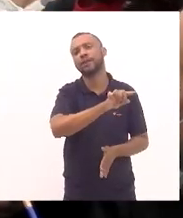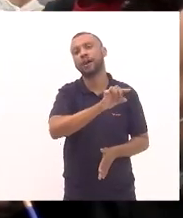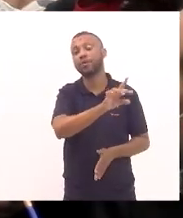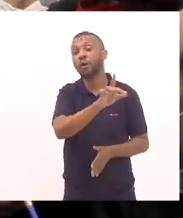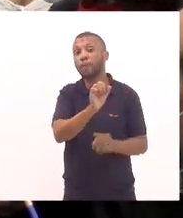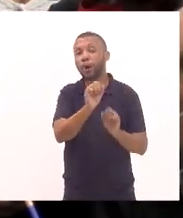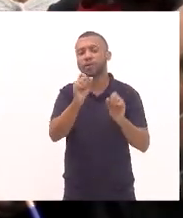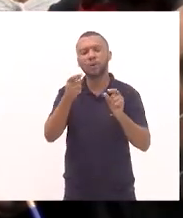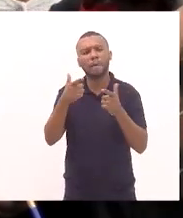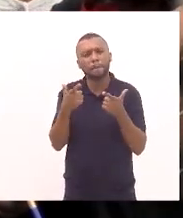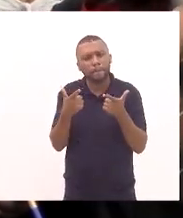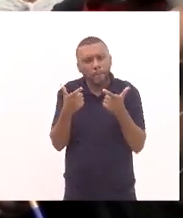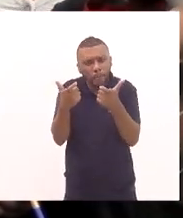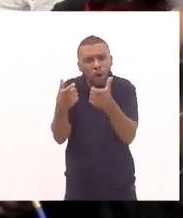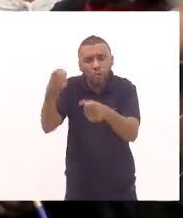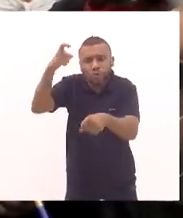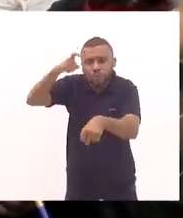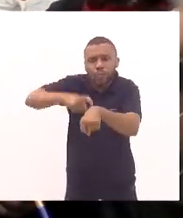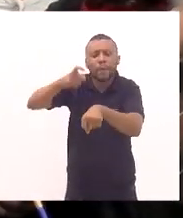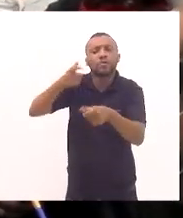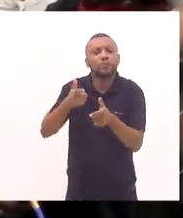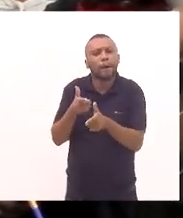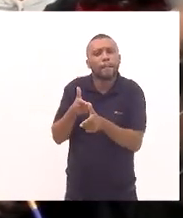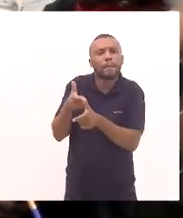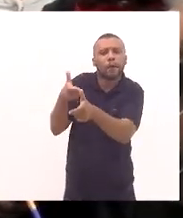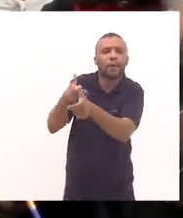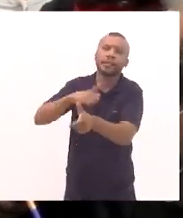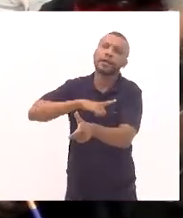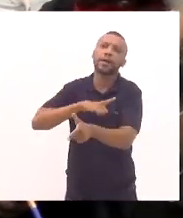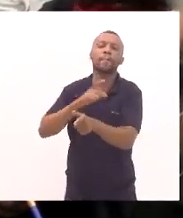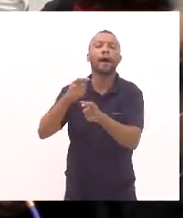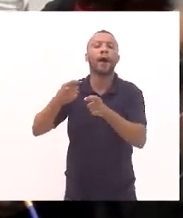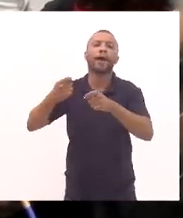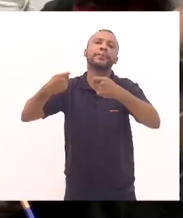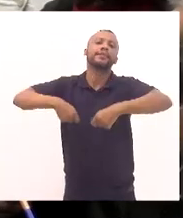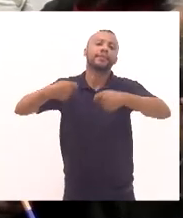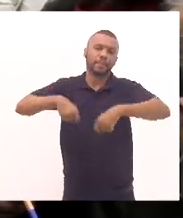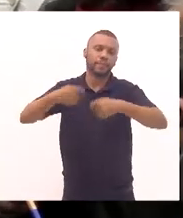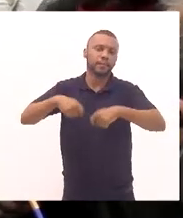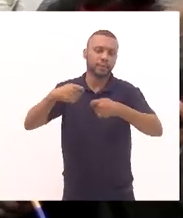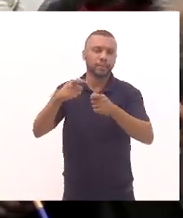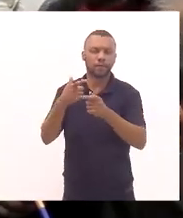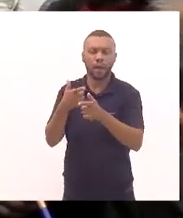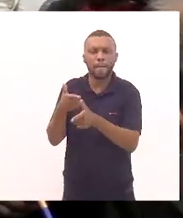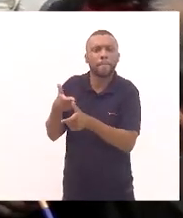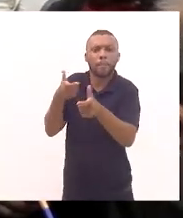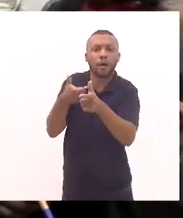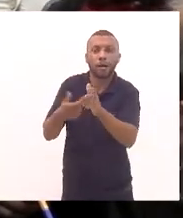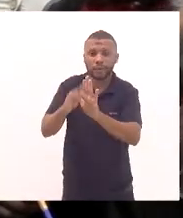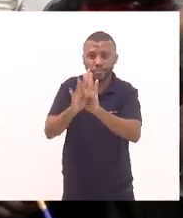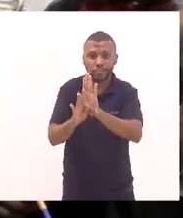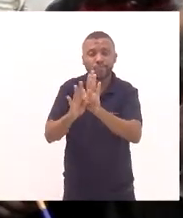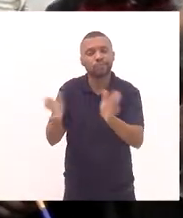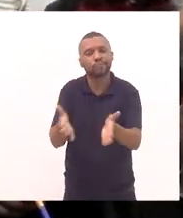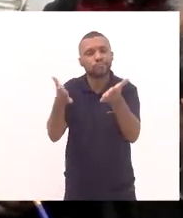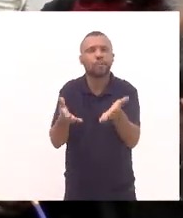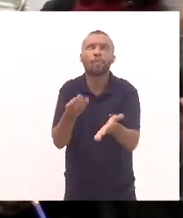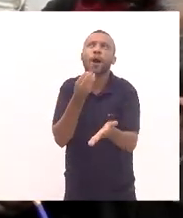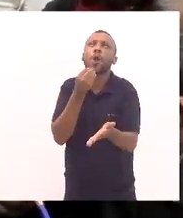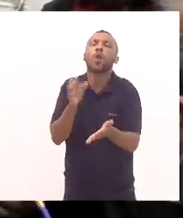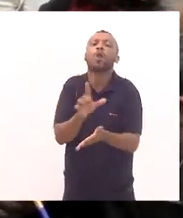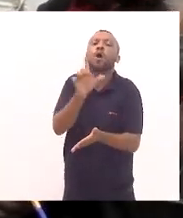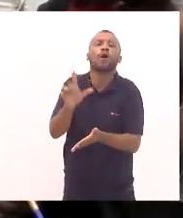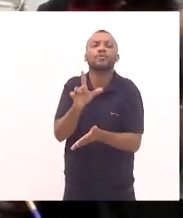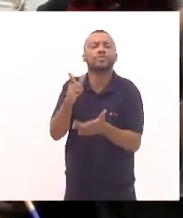para o confronto quando ela está numa operação em que há essa necessidade. E essa redação estimula uma lógica de confronto.